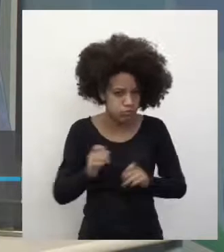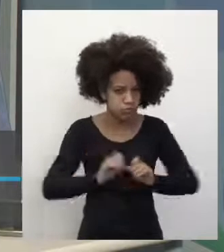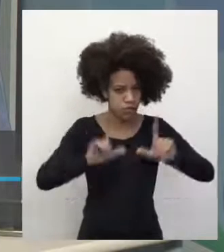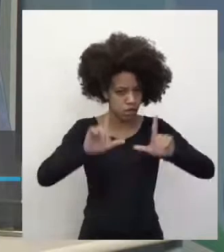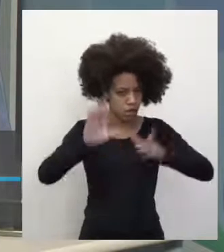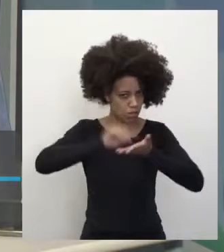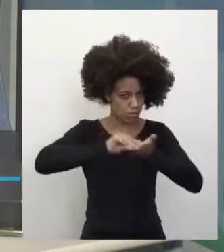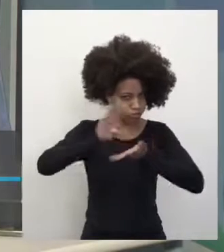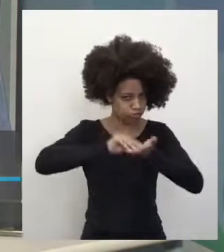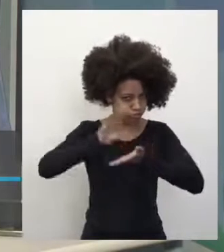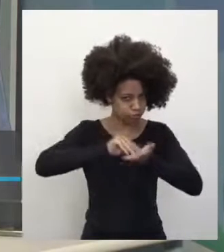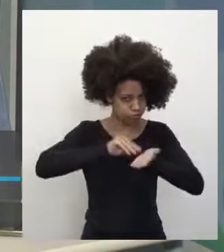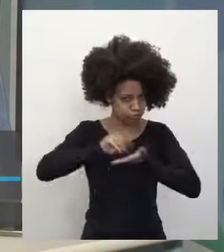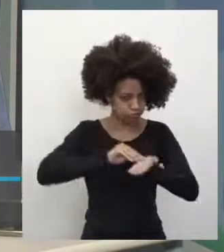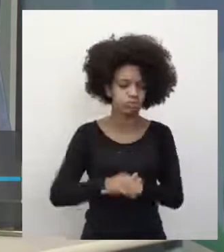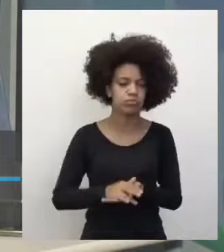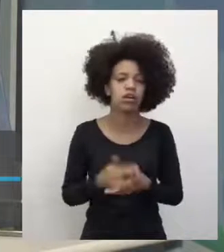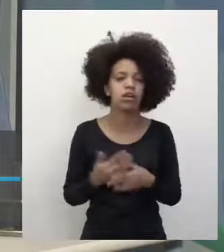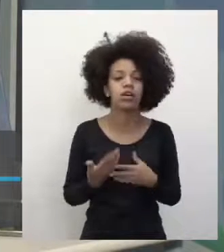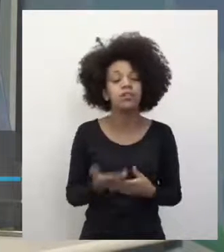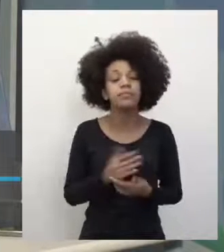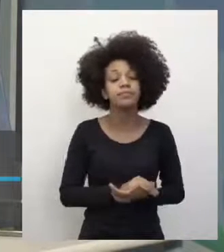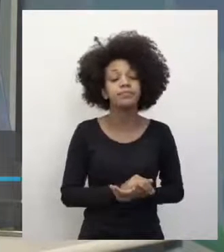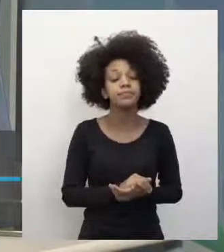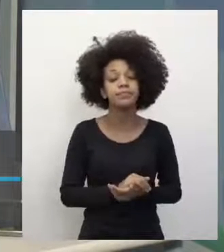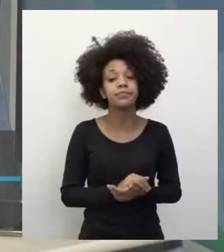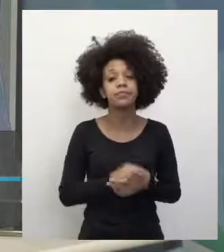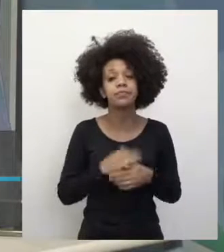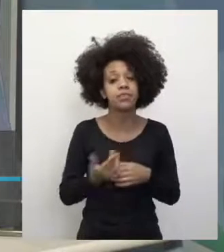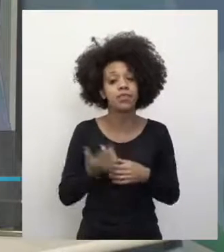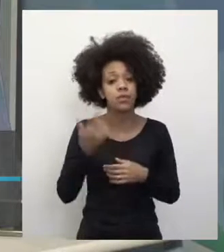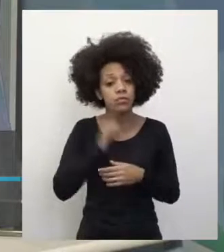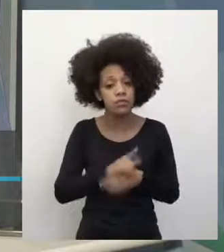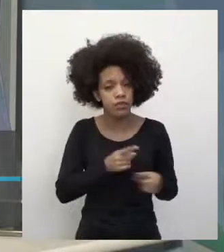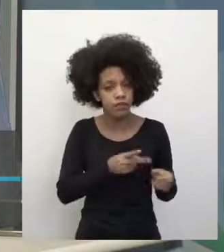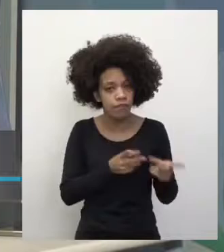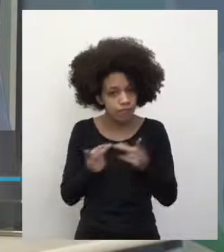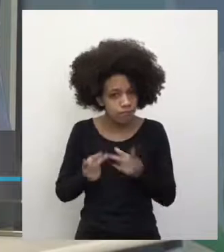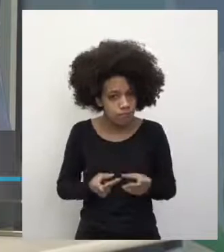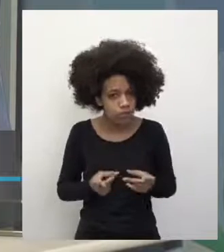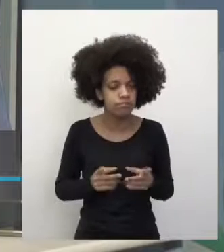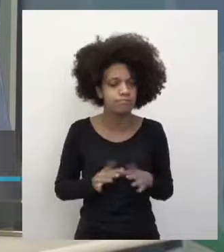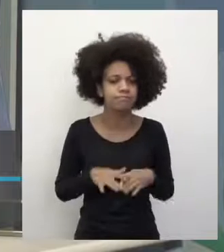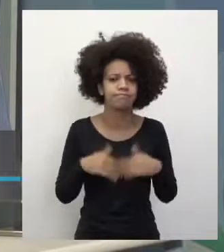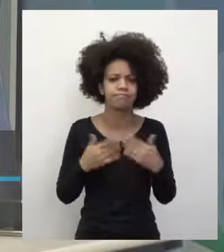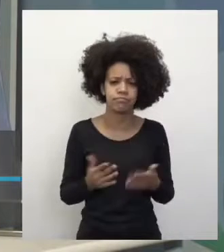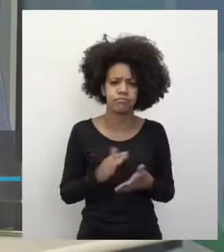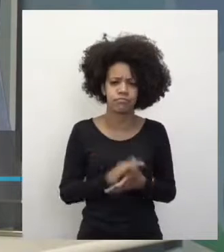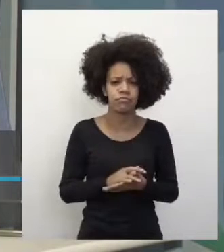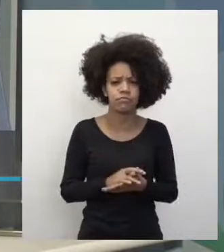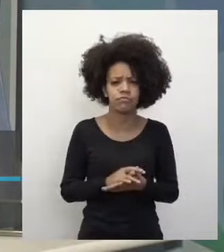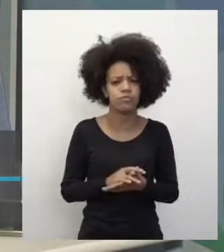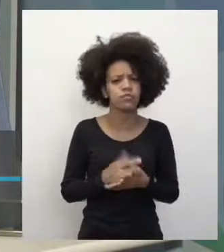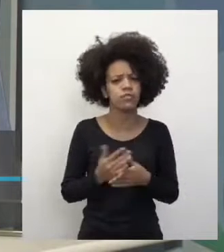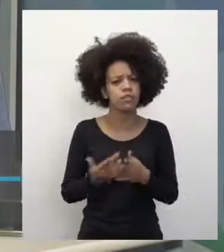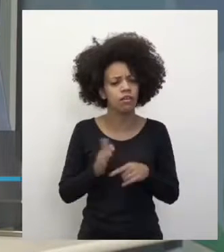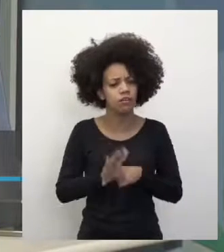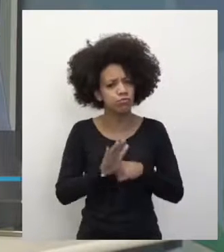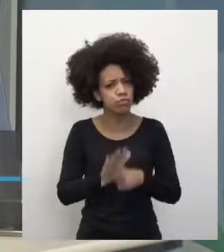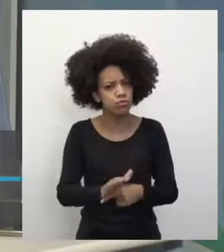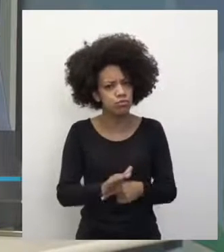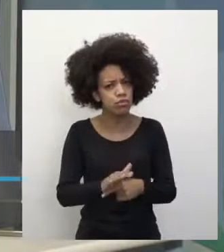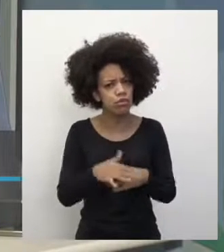totalmente iguais, uma cópia uma da outra, para que eu pudesse vender essas obras. Então, isso também ajudou